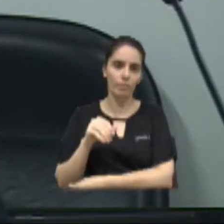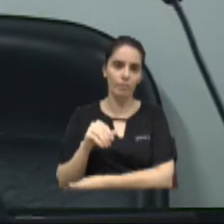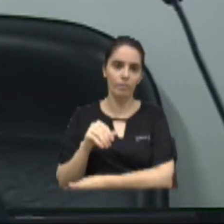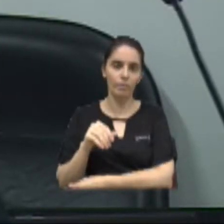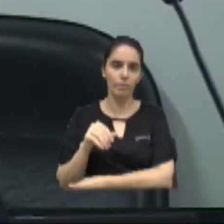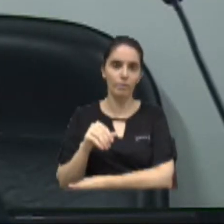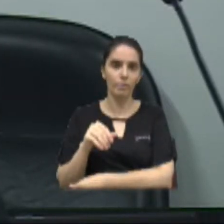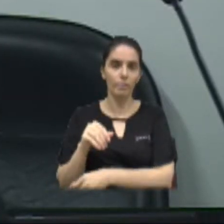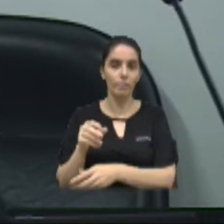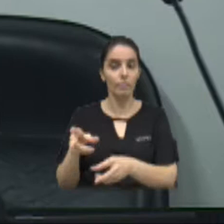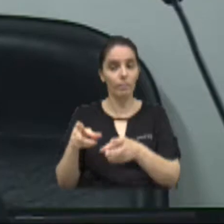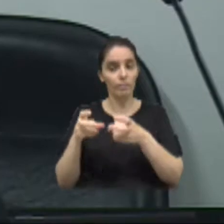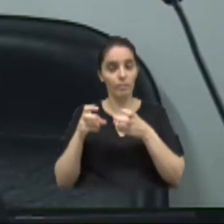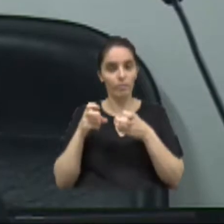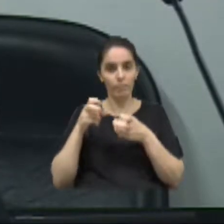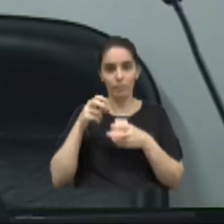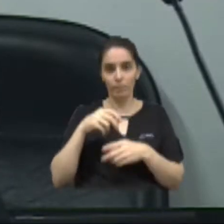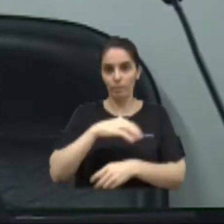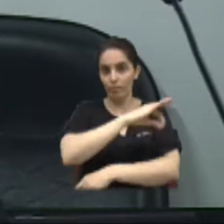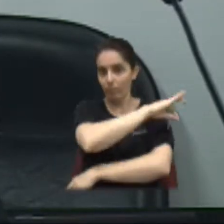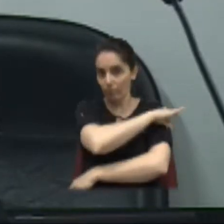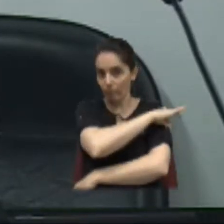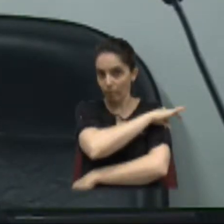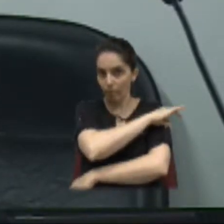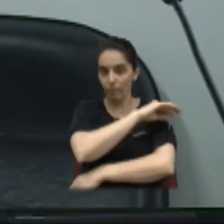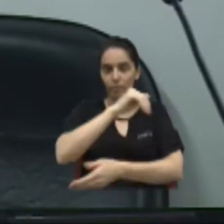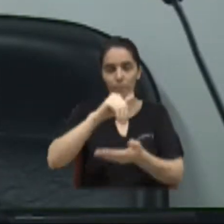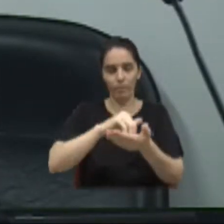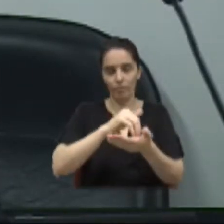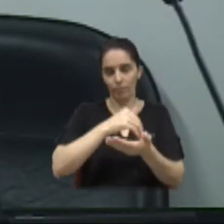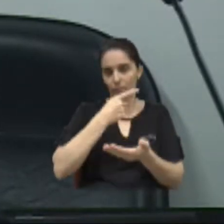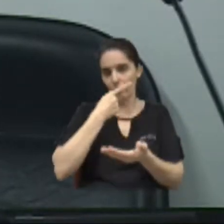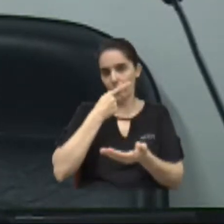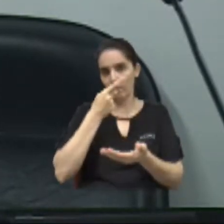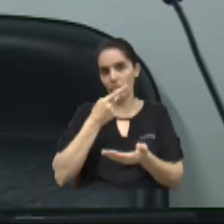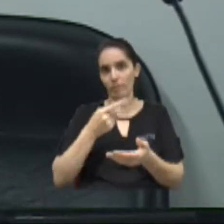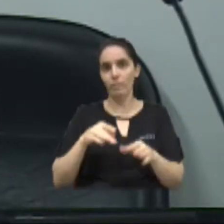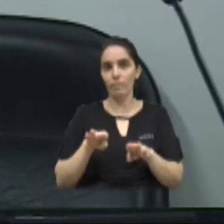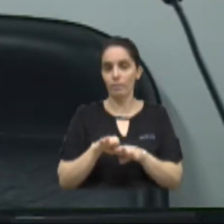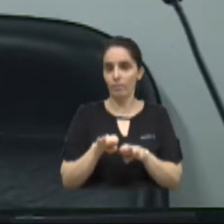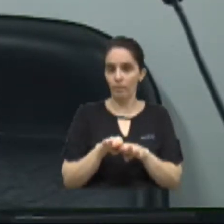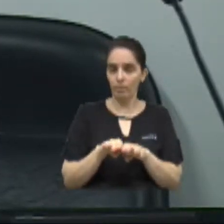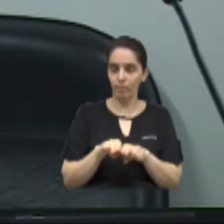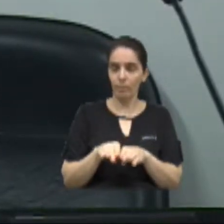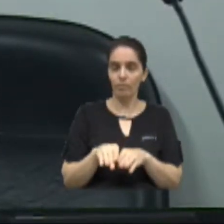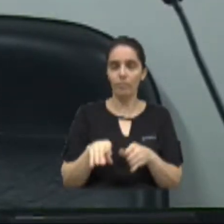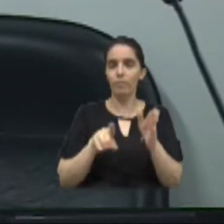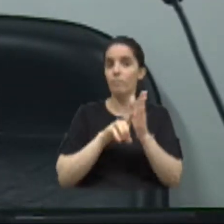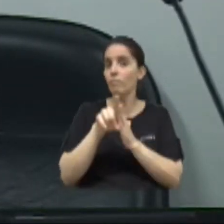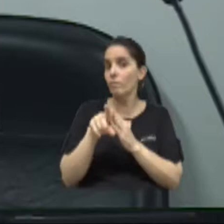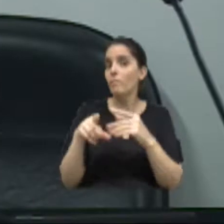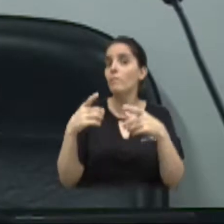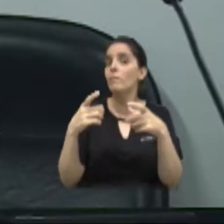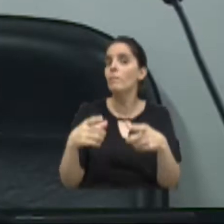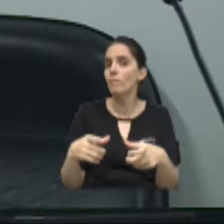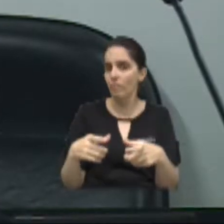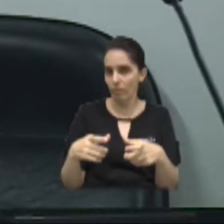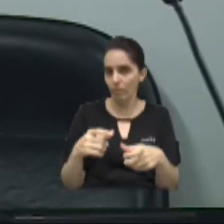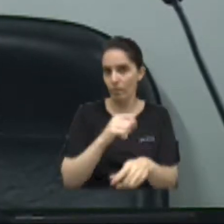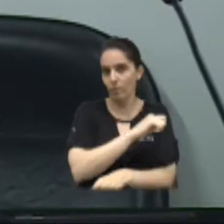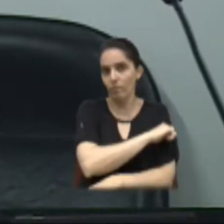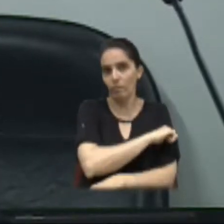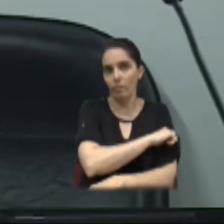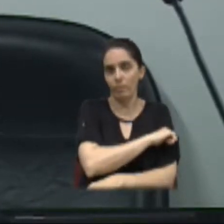secretário com relação às crianças, né? Inclusive, eu já faço um requerimento, daqui uns dias eu vou estar lendo sobre ele, onde estão colocando essas crianças, porque ele diz